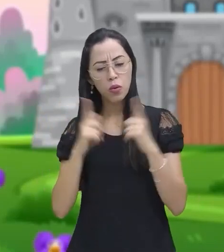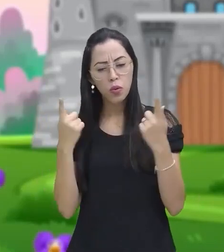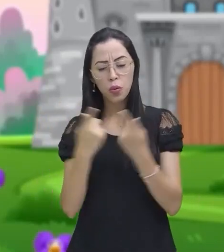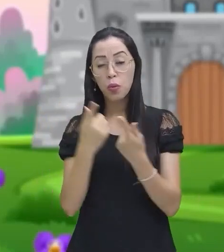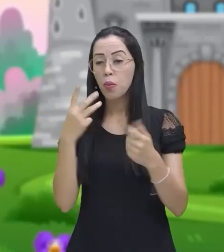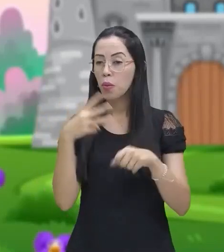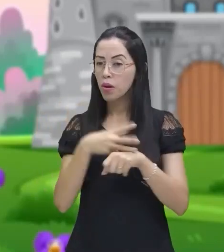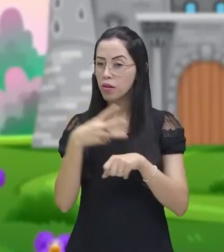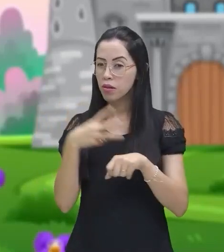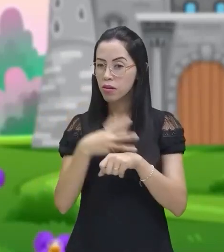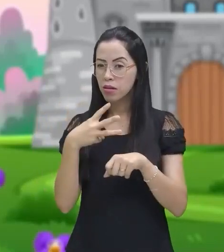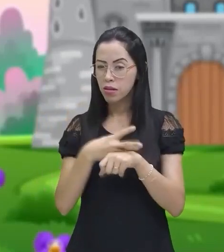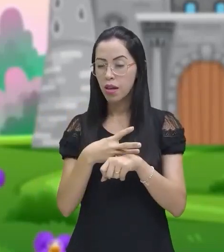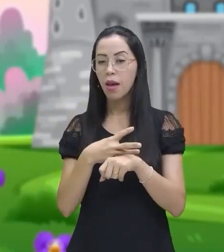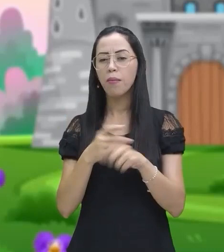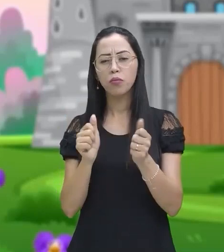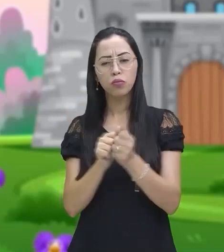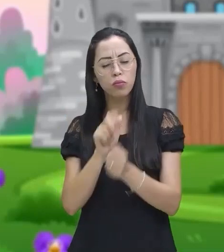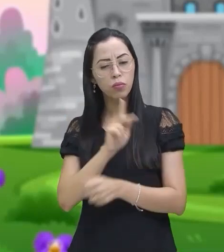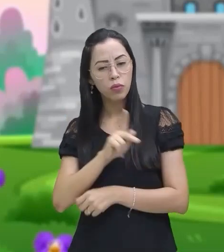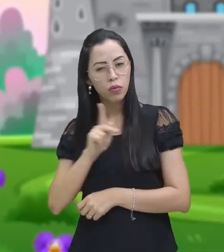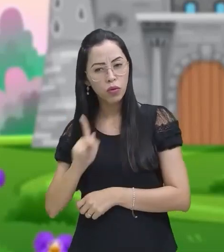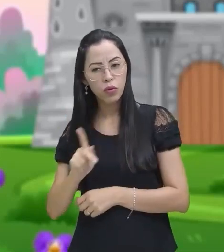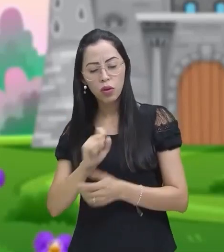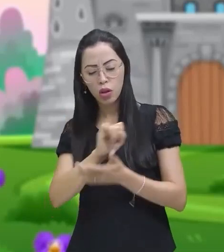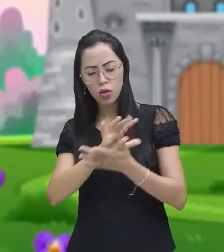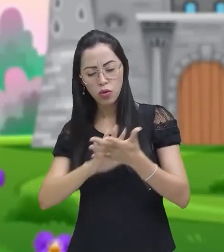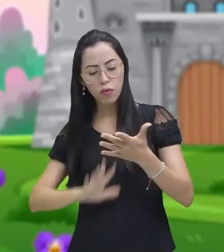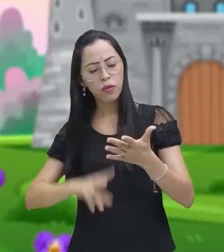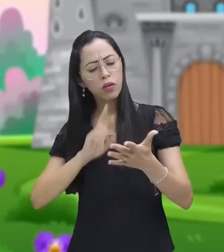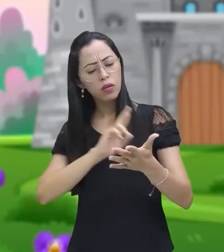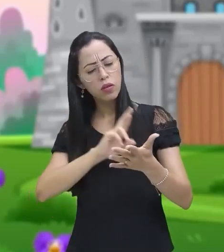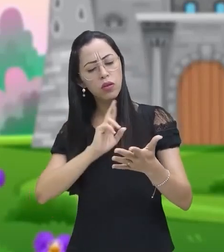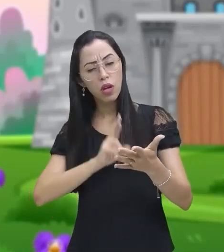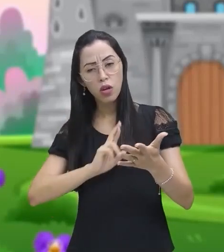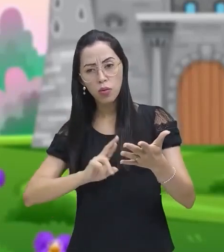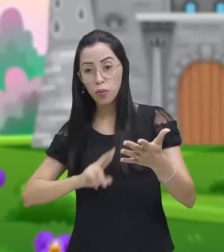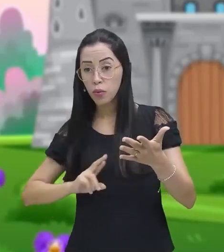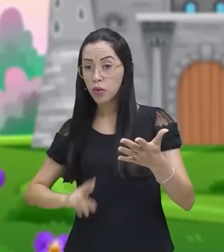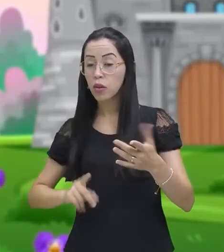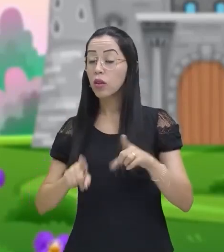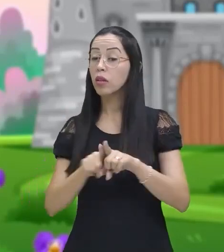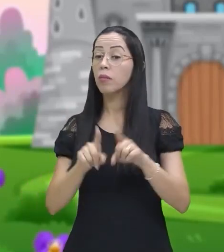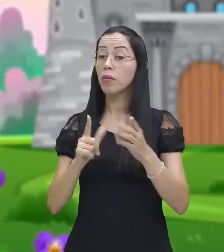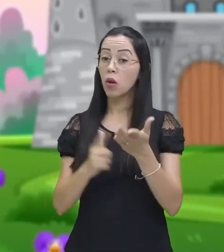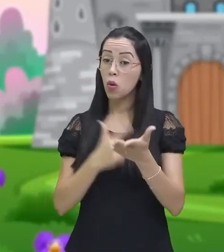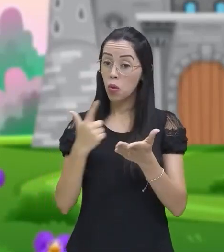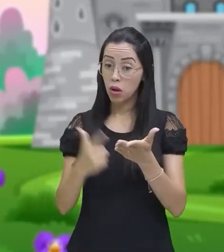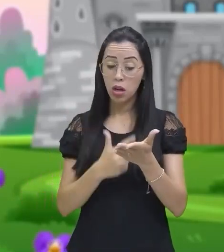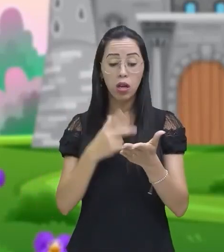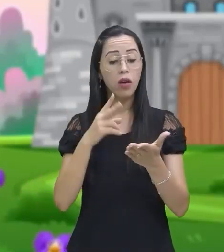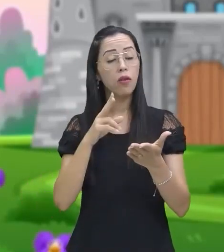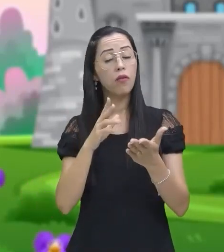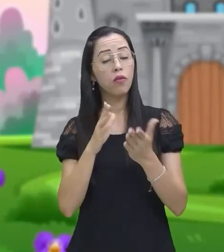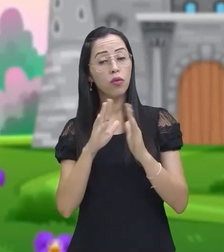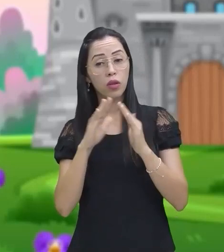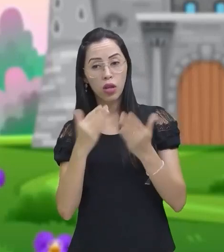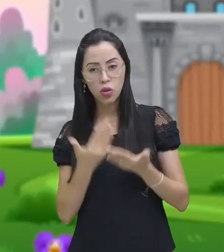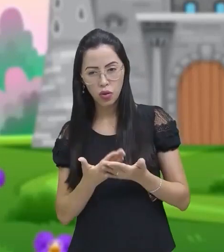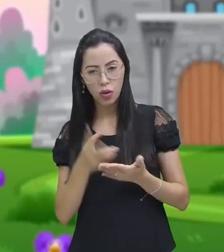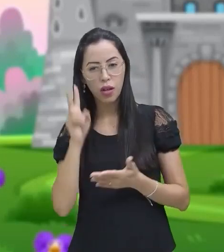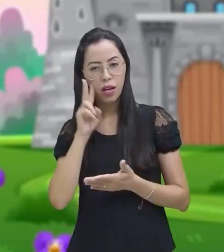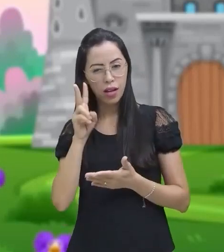professora, fazendo as atividades, lendo e estudando os livros da escola, os livros que você